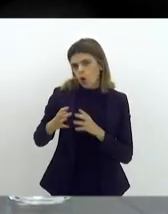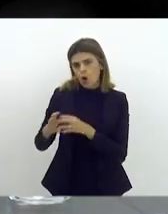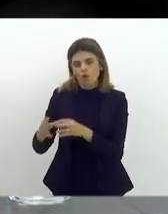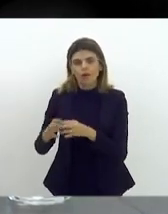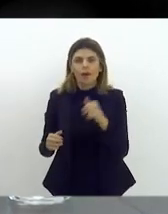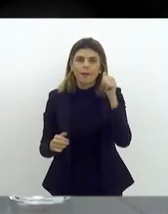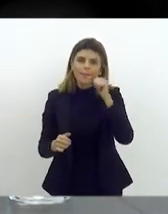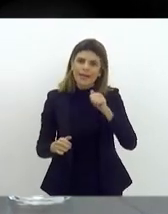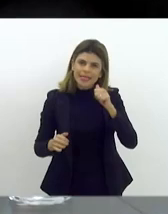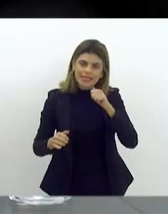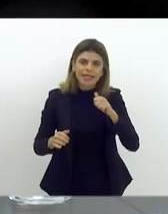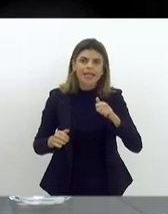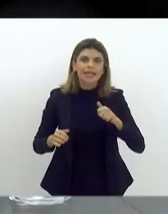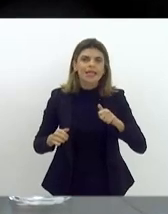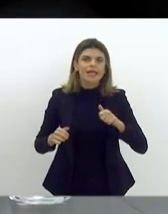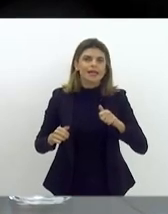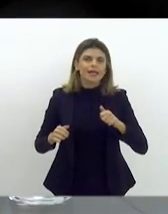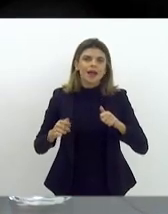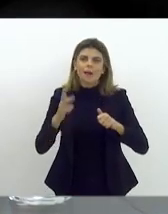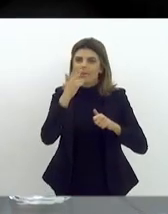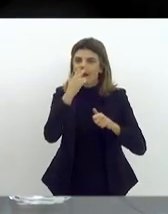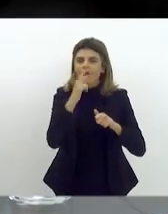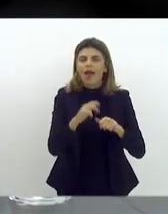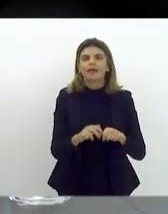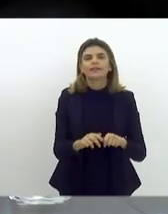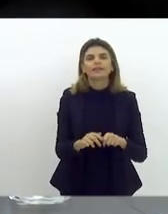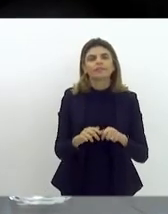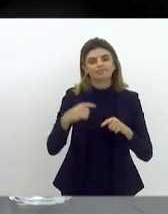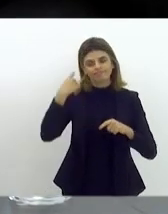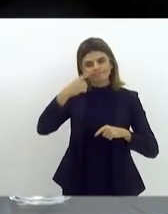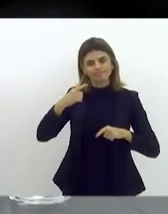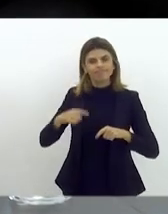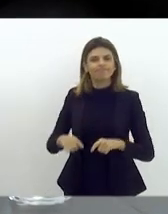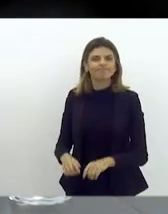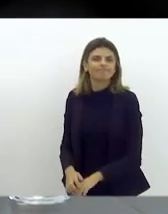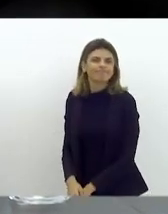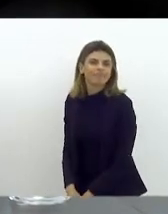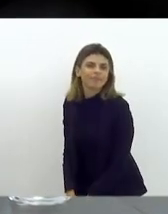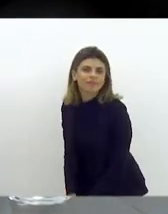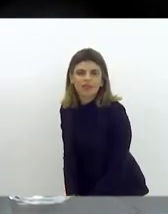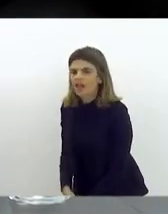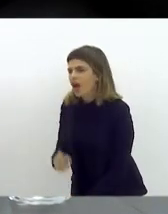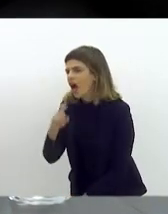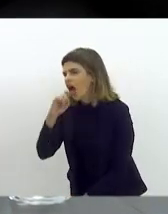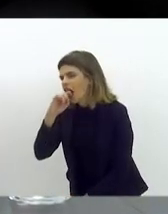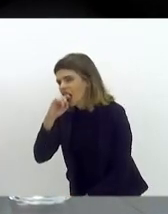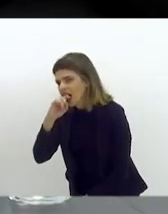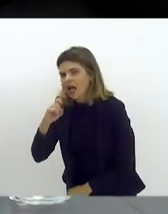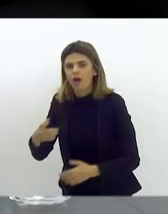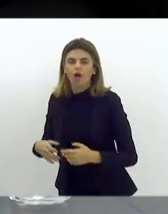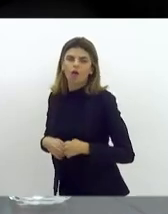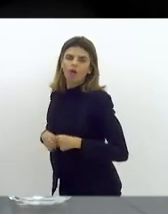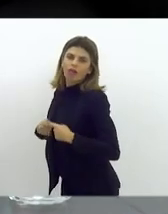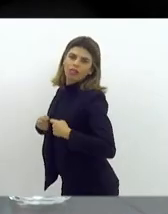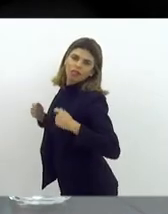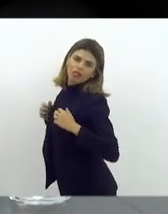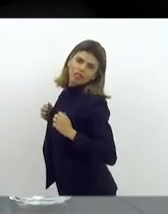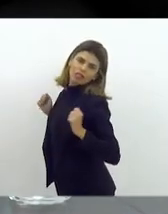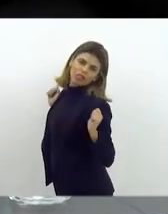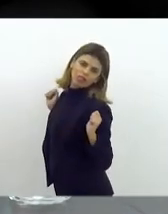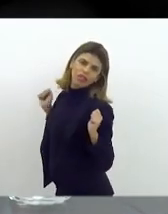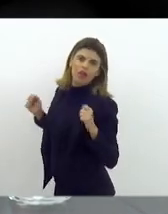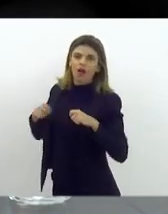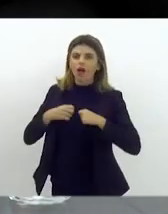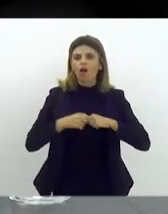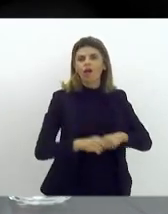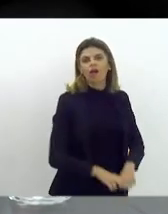meninas com posições de bonecas e outros objetos de uso sexuais né então isso por si só já